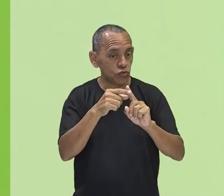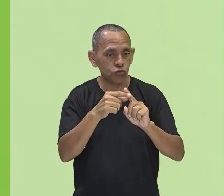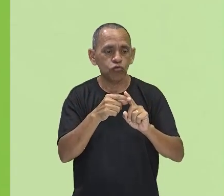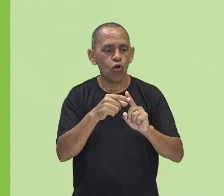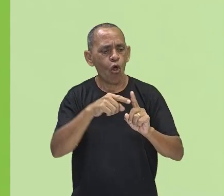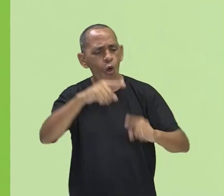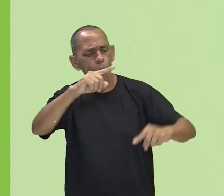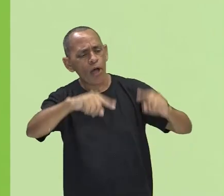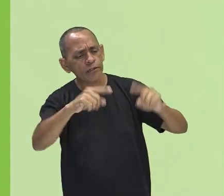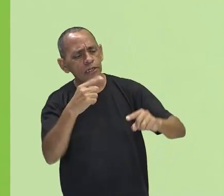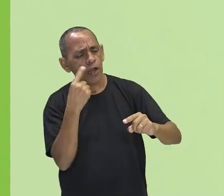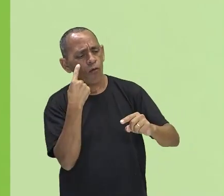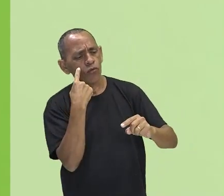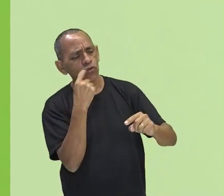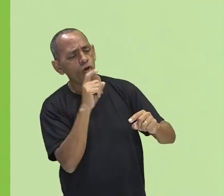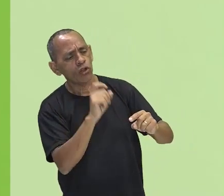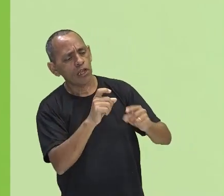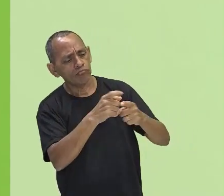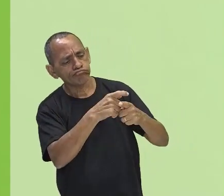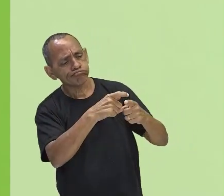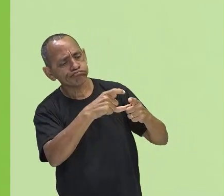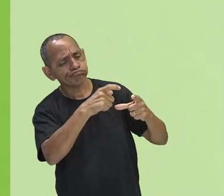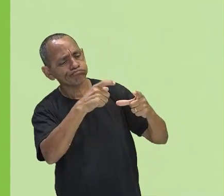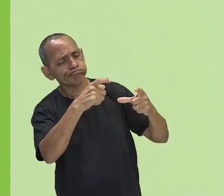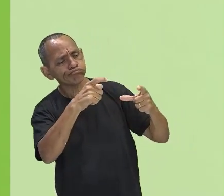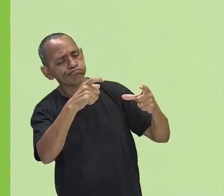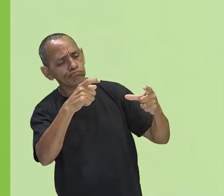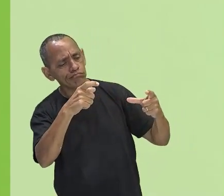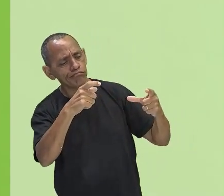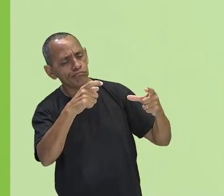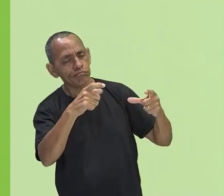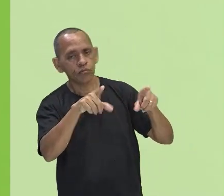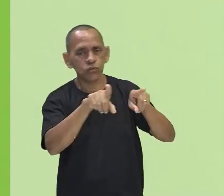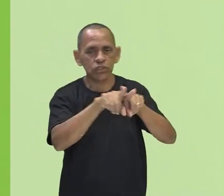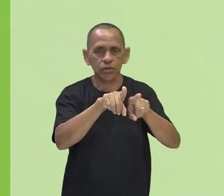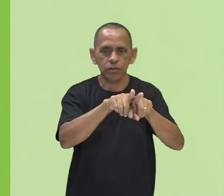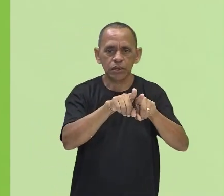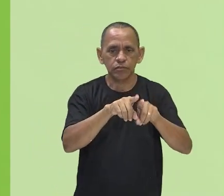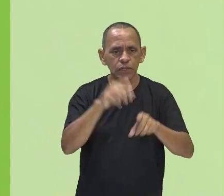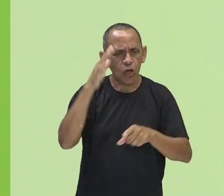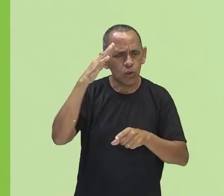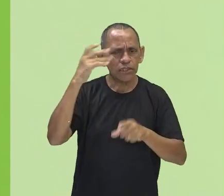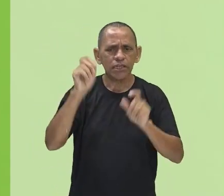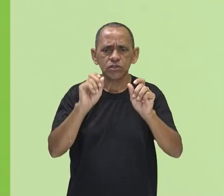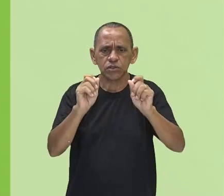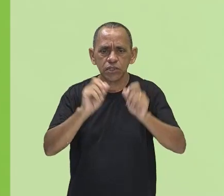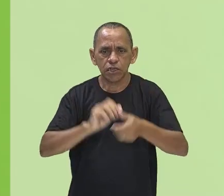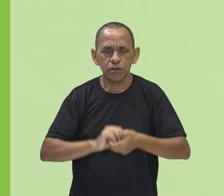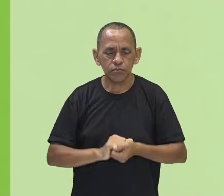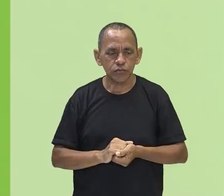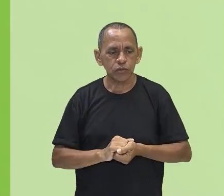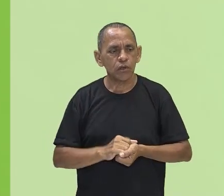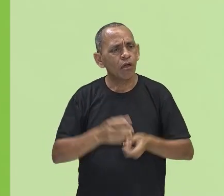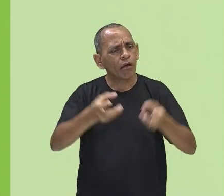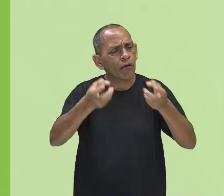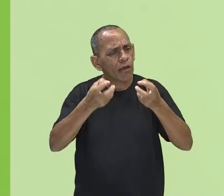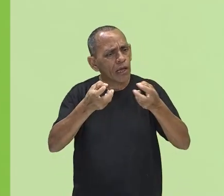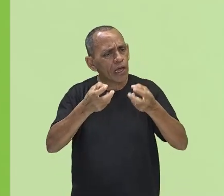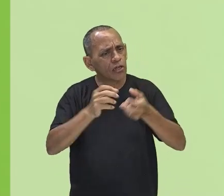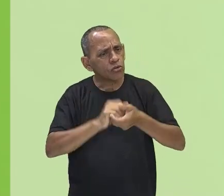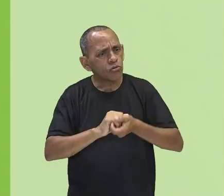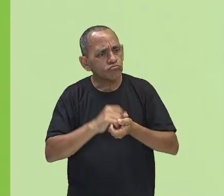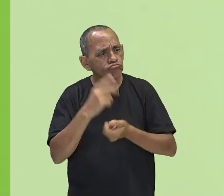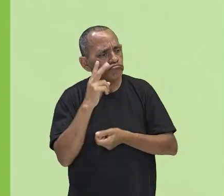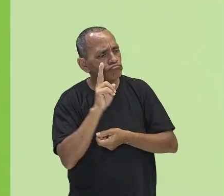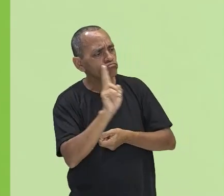principal objetivo dessa lente convergente é aumentar os objetos. O que acontece? Quando eu quero enxergar alguma coisa, o que